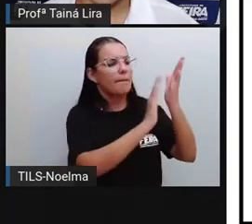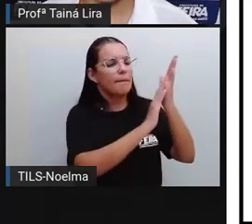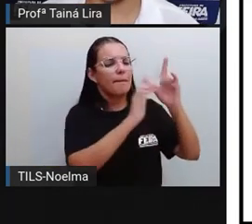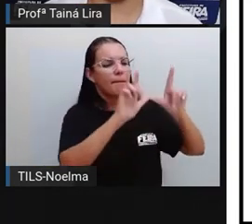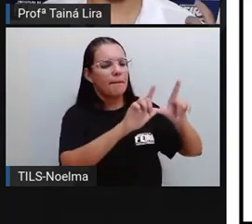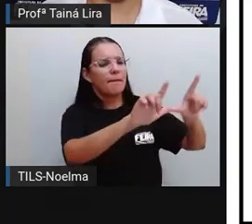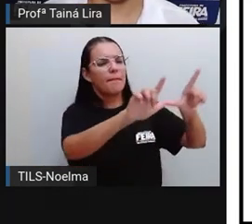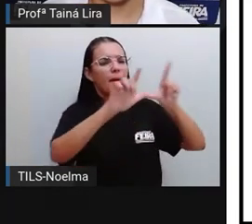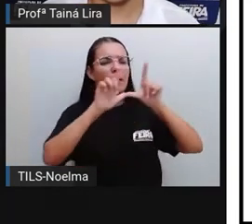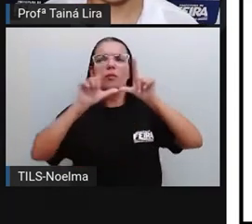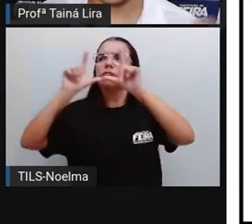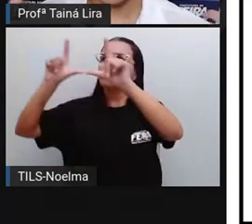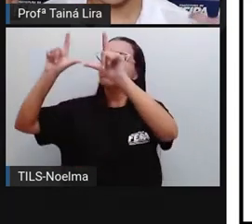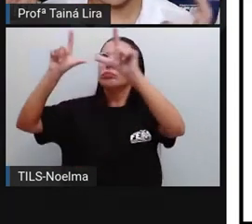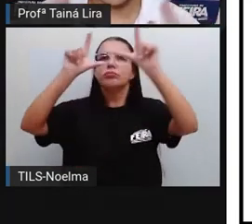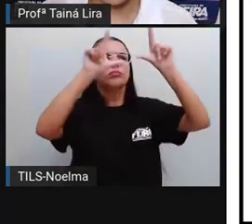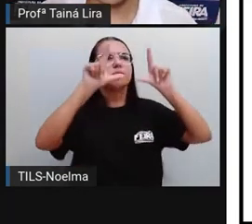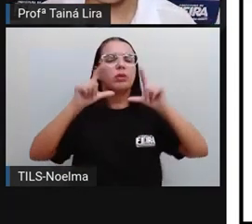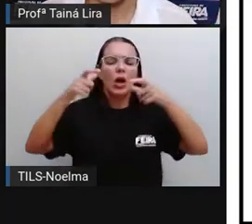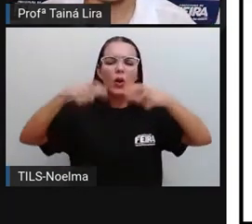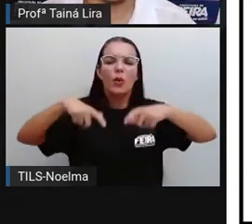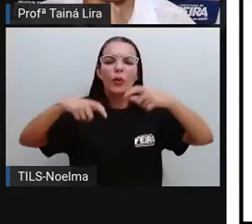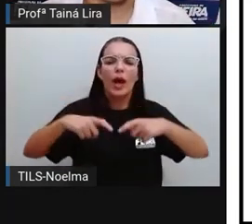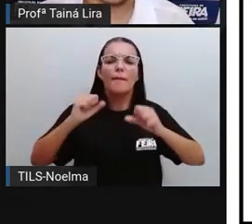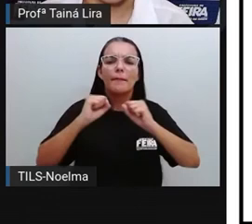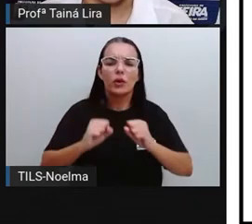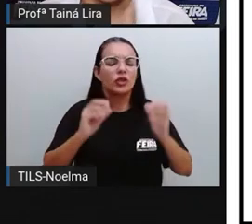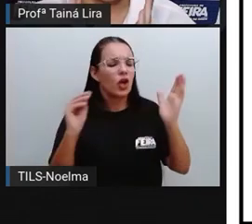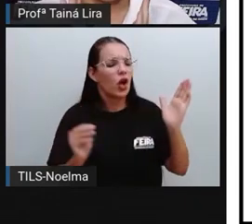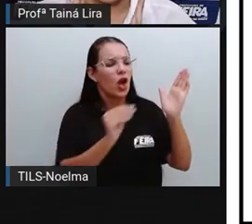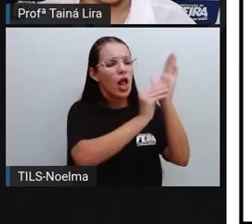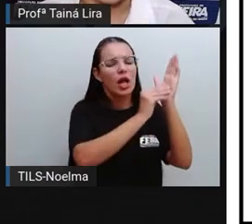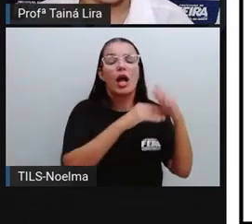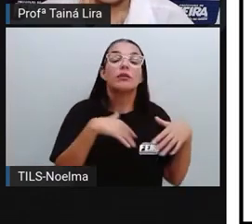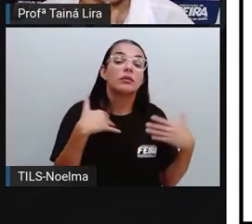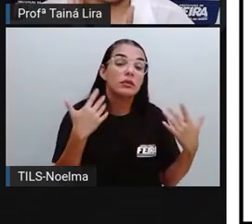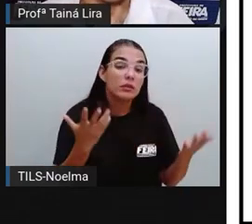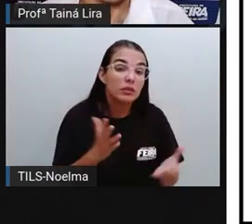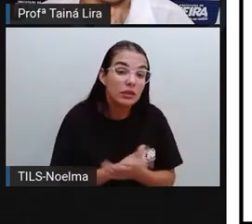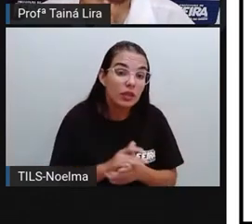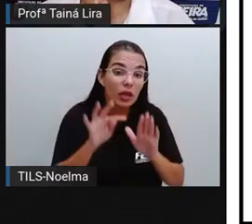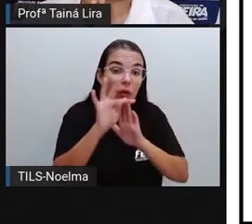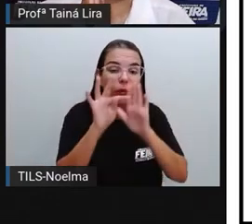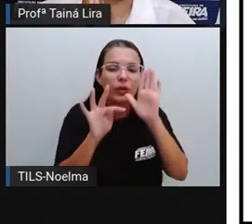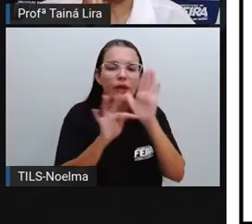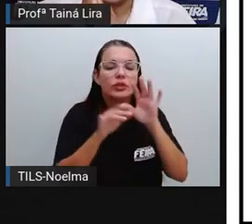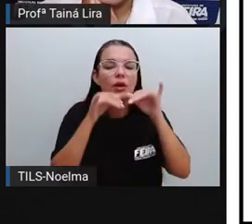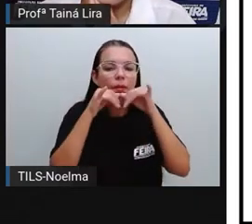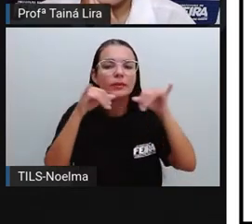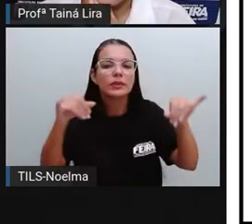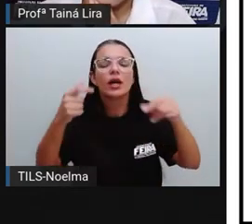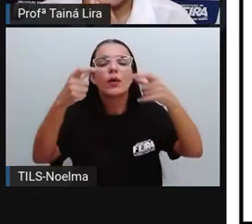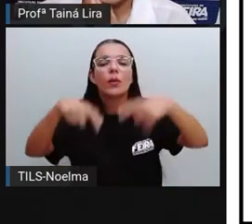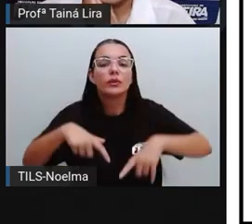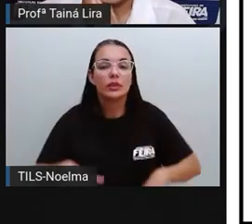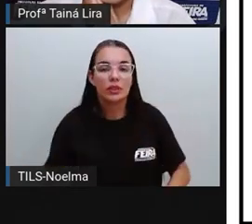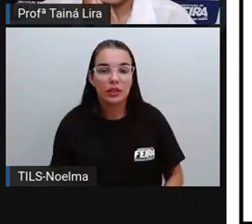para atingirem seus objetivos? Onde será que a gente pode colocar esses textos publicitários?